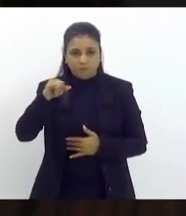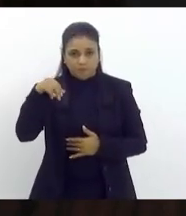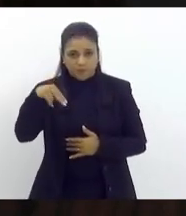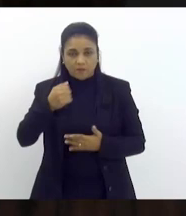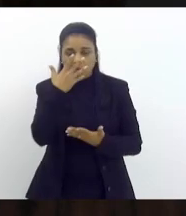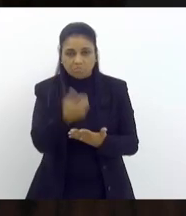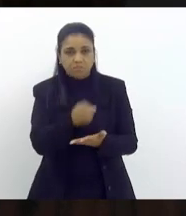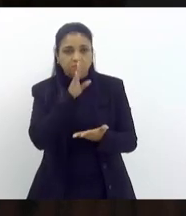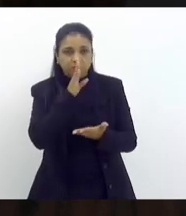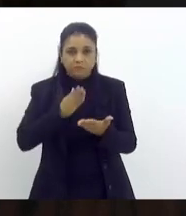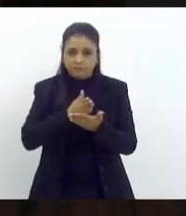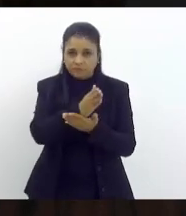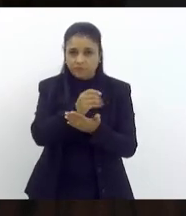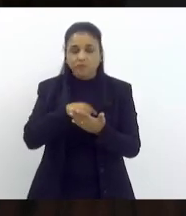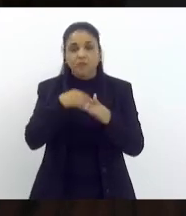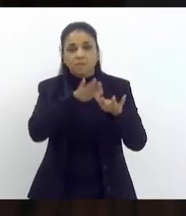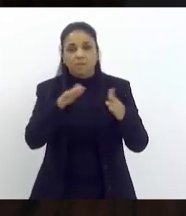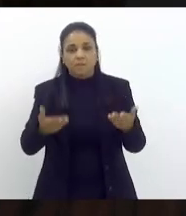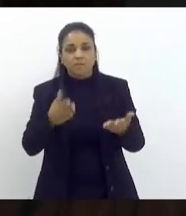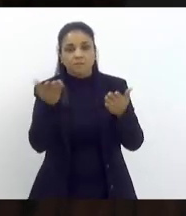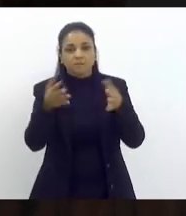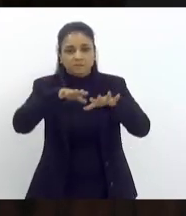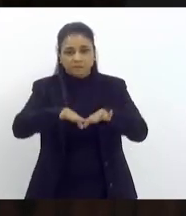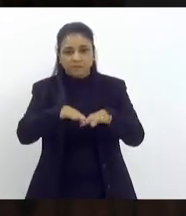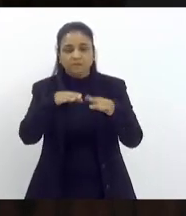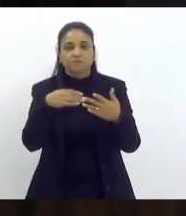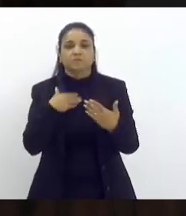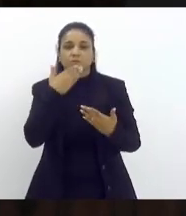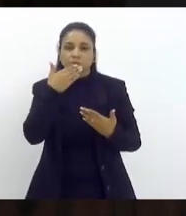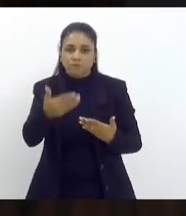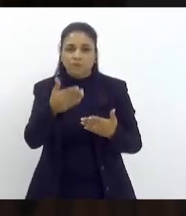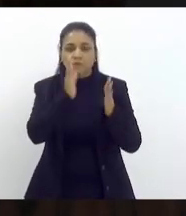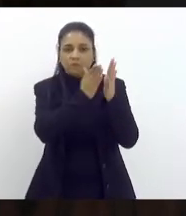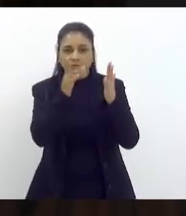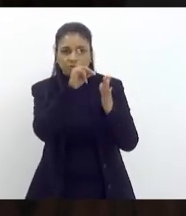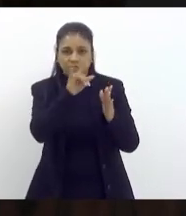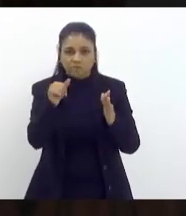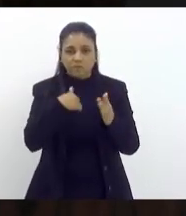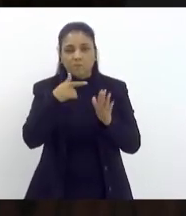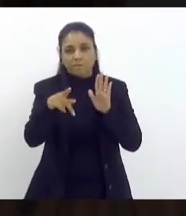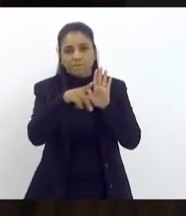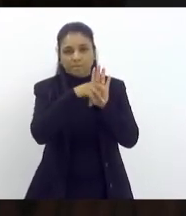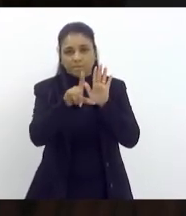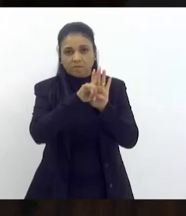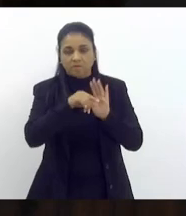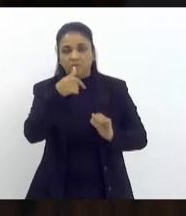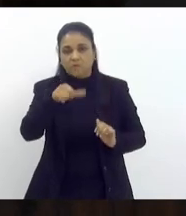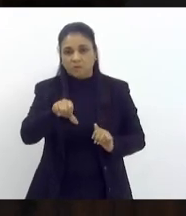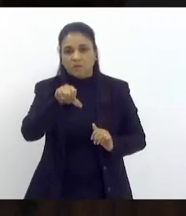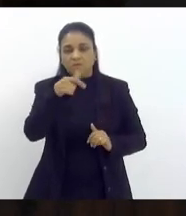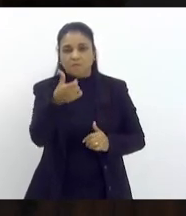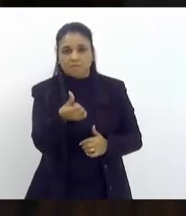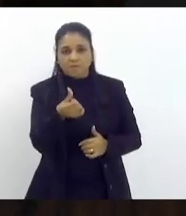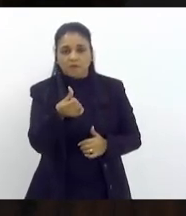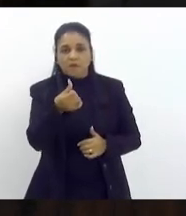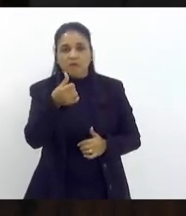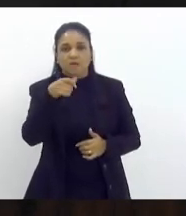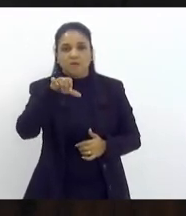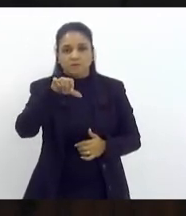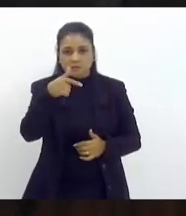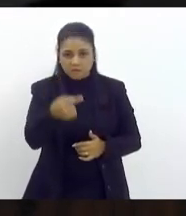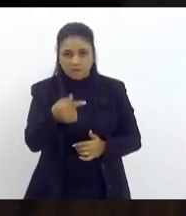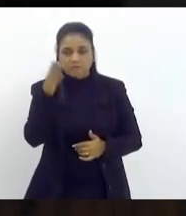aprovado a sobremesa inclusão do pedido de inclusão na hora do dia do pl 967 de 23